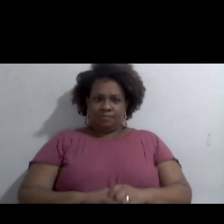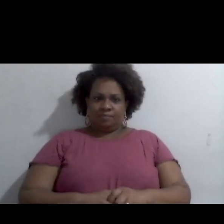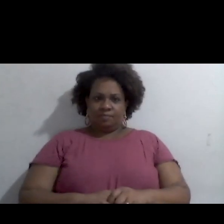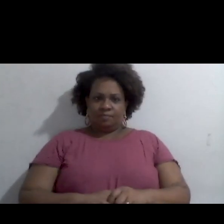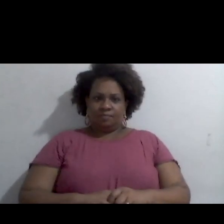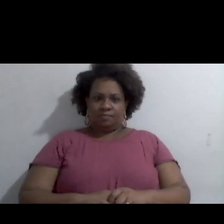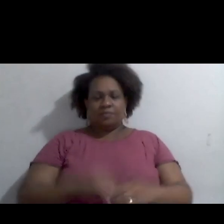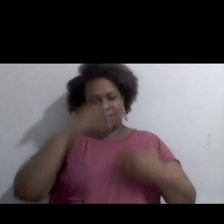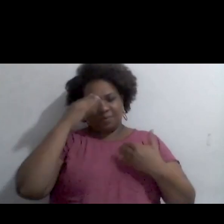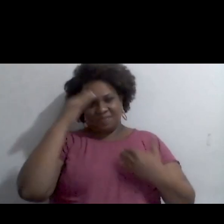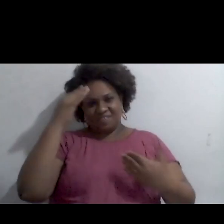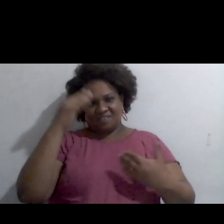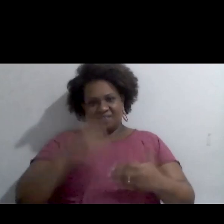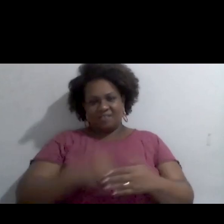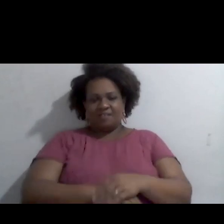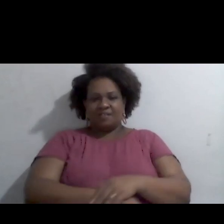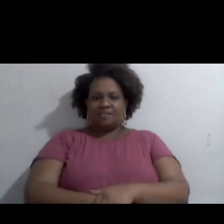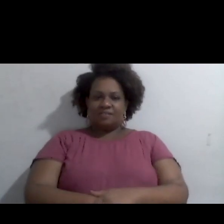Obrigada.